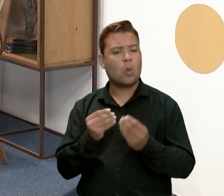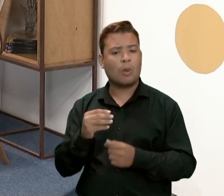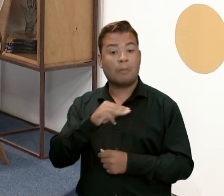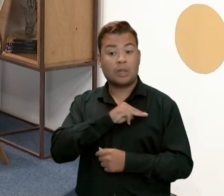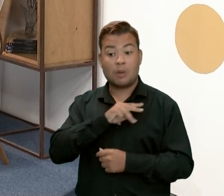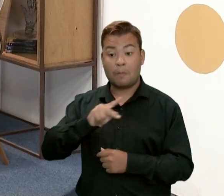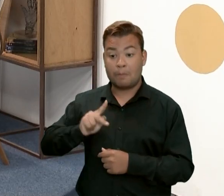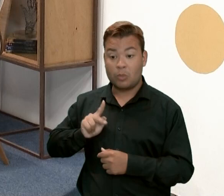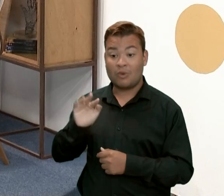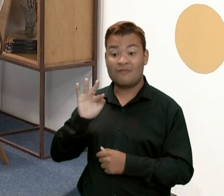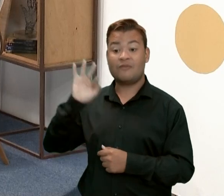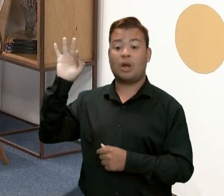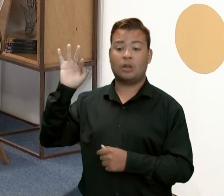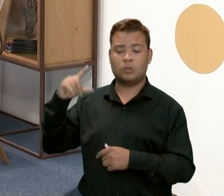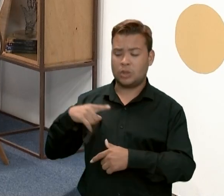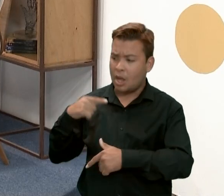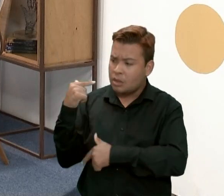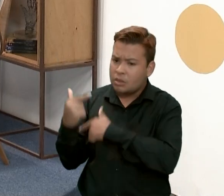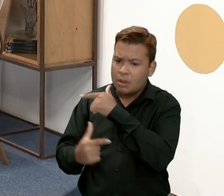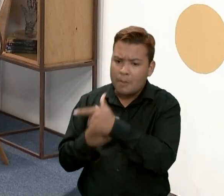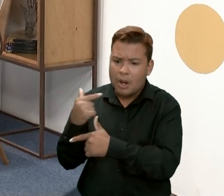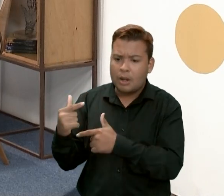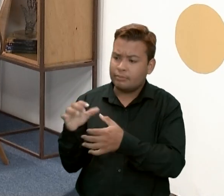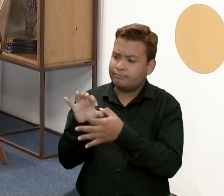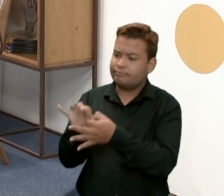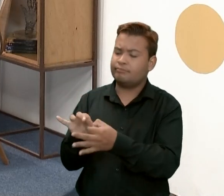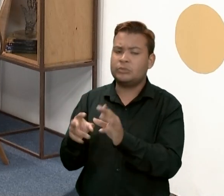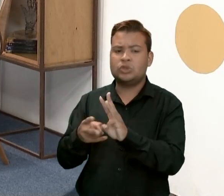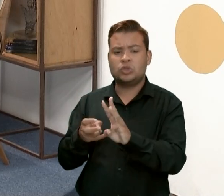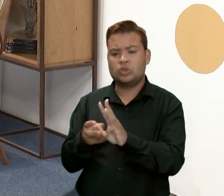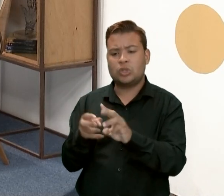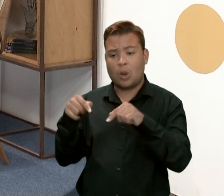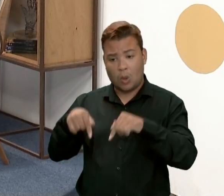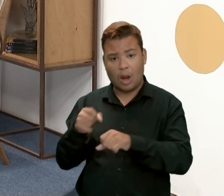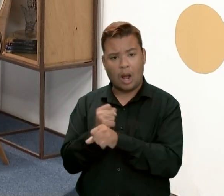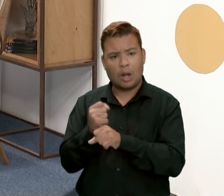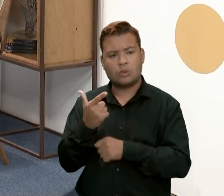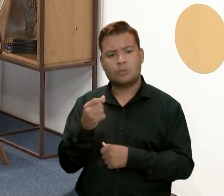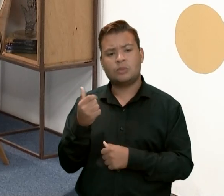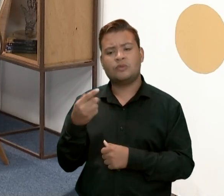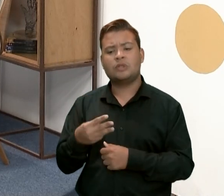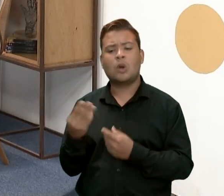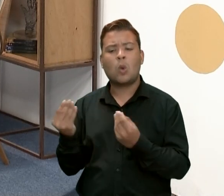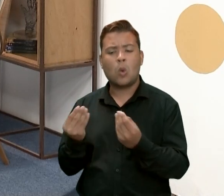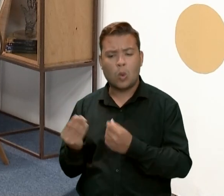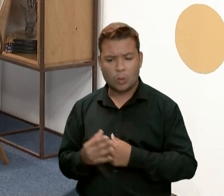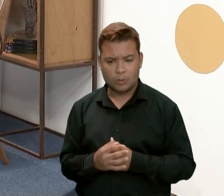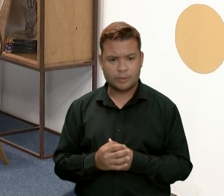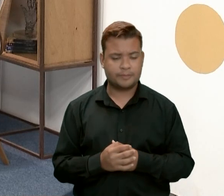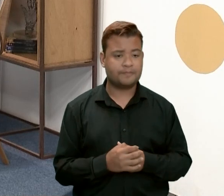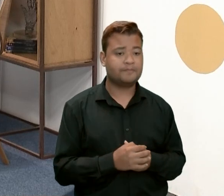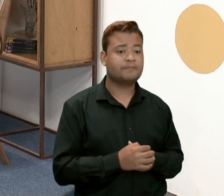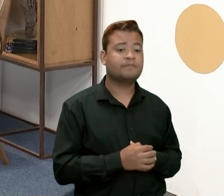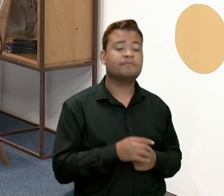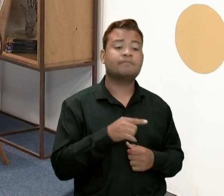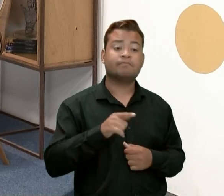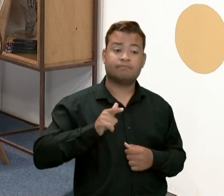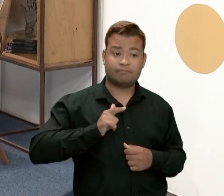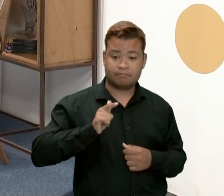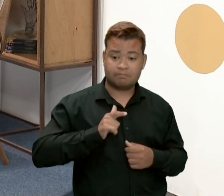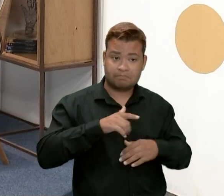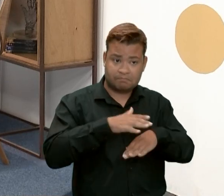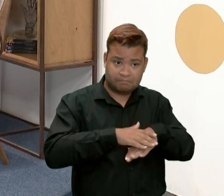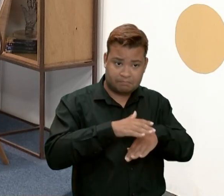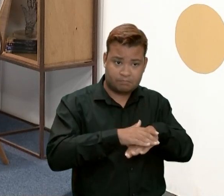em 2023 nas causas indígenas? Bom, o Ministério Público Federal tem entre as suas atribuições